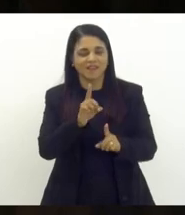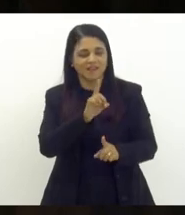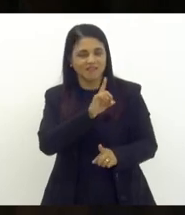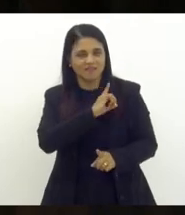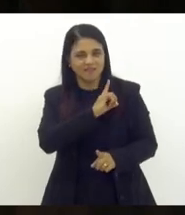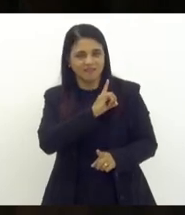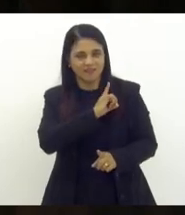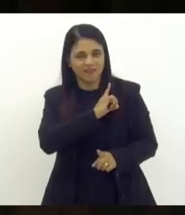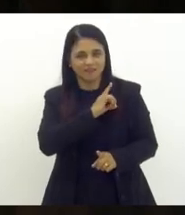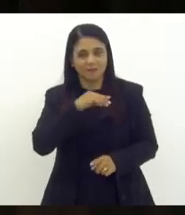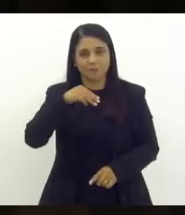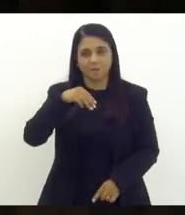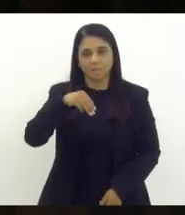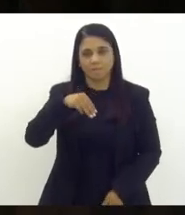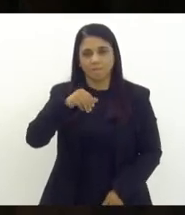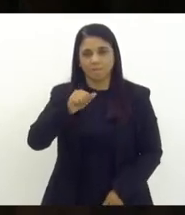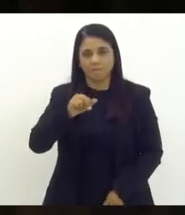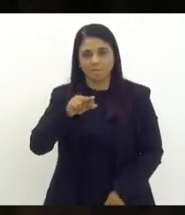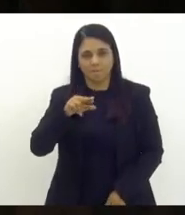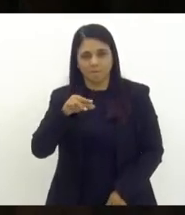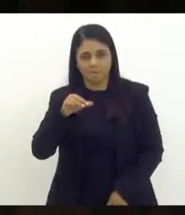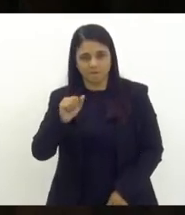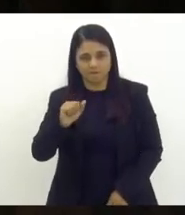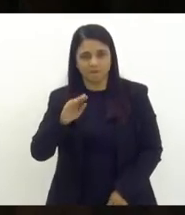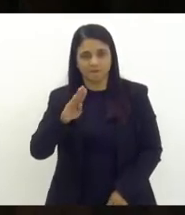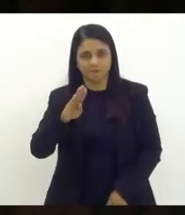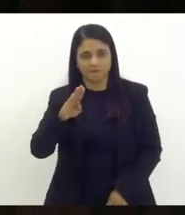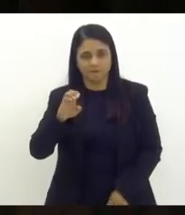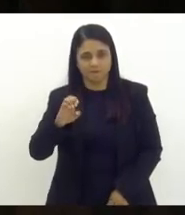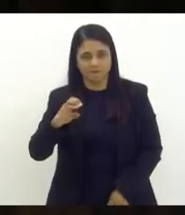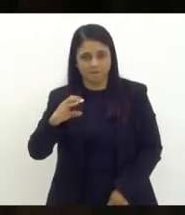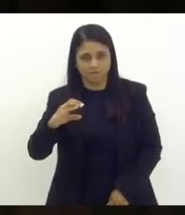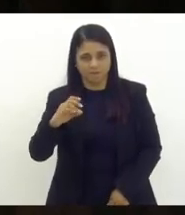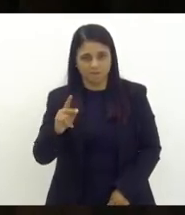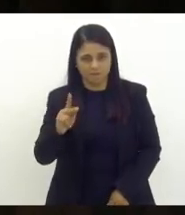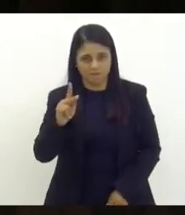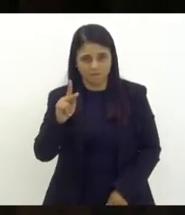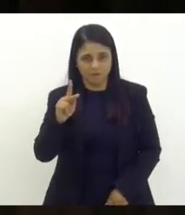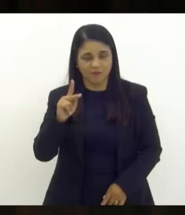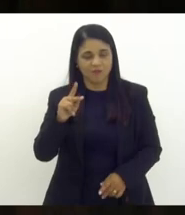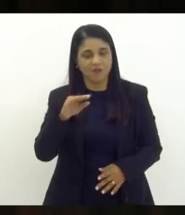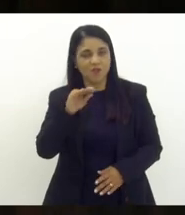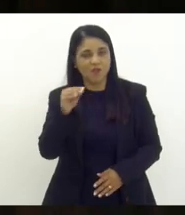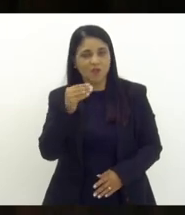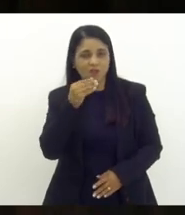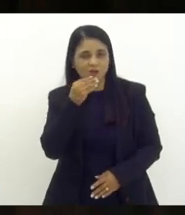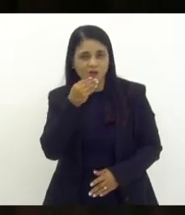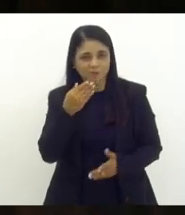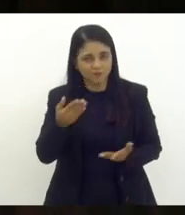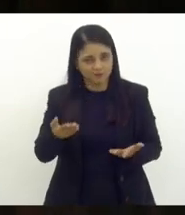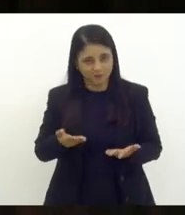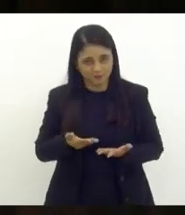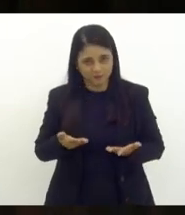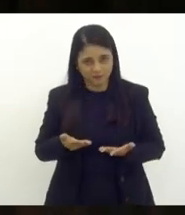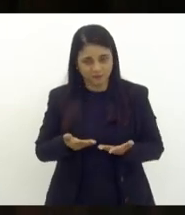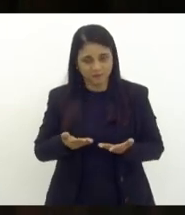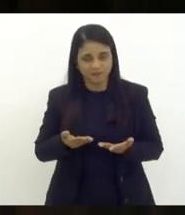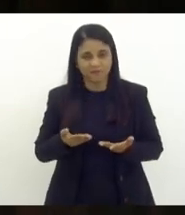polícia mcia Beer através desta oportunidade